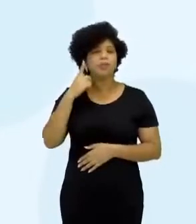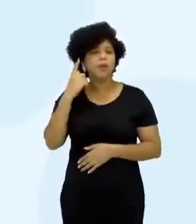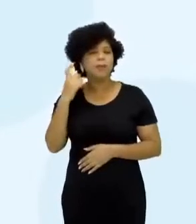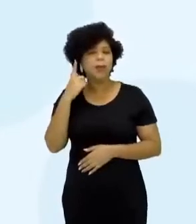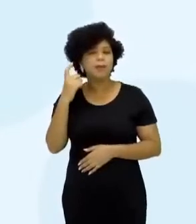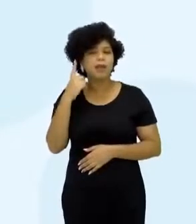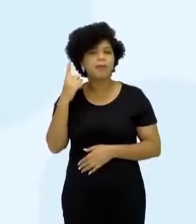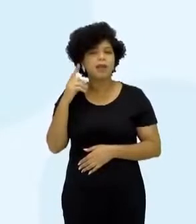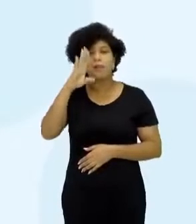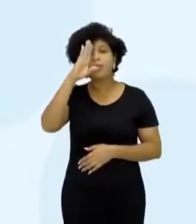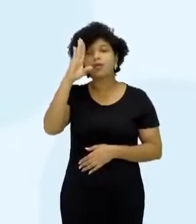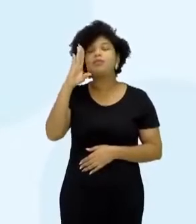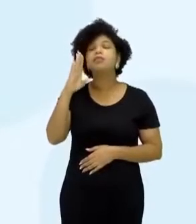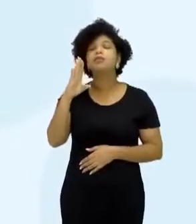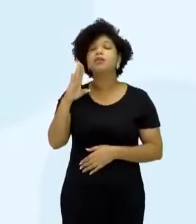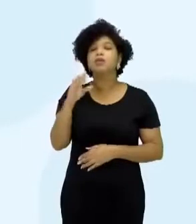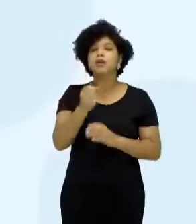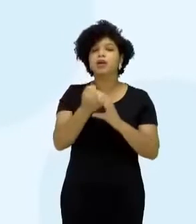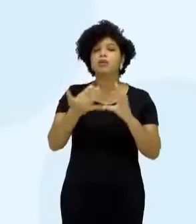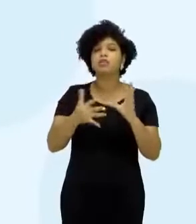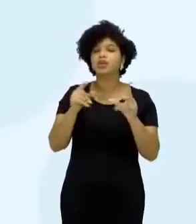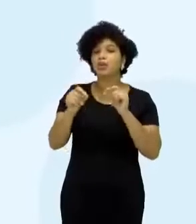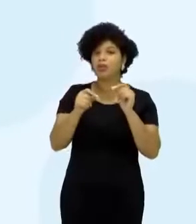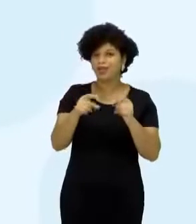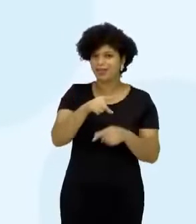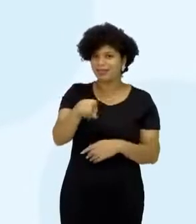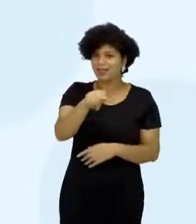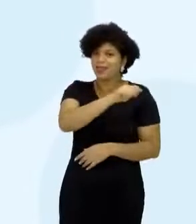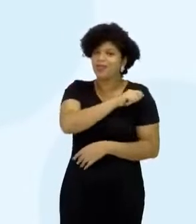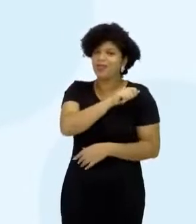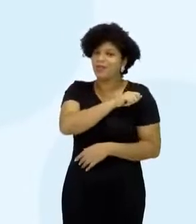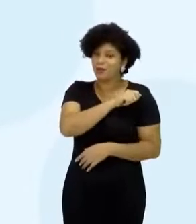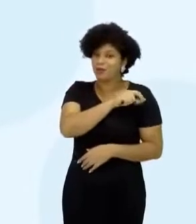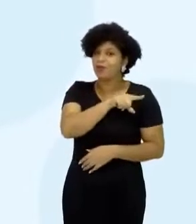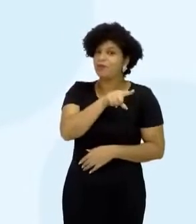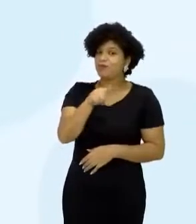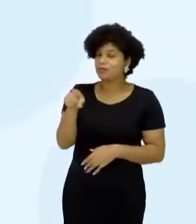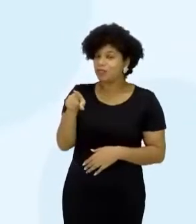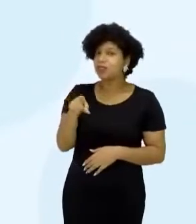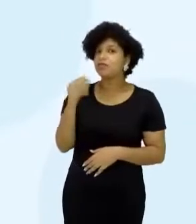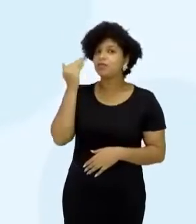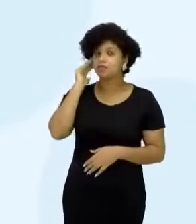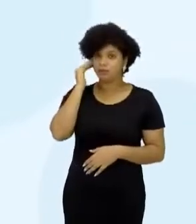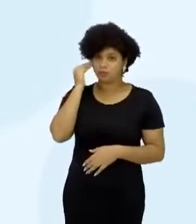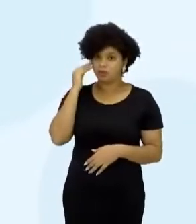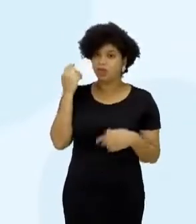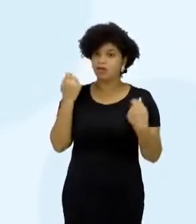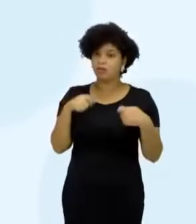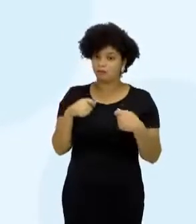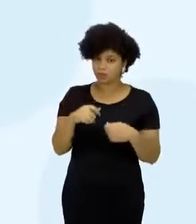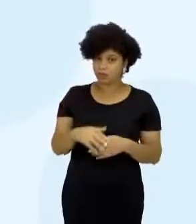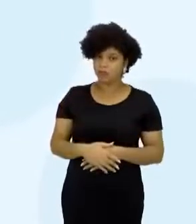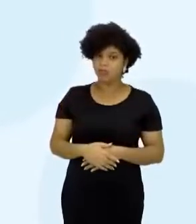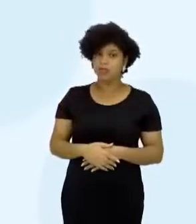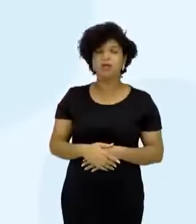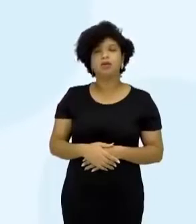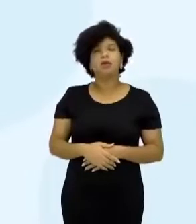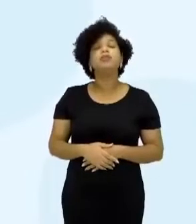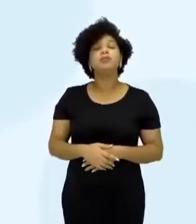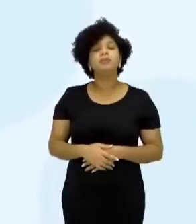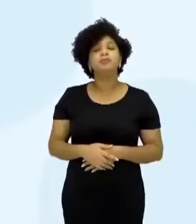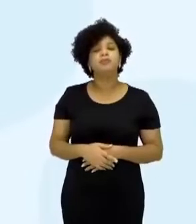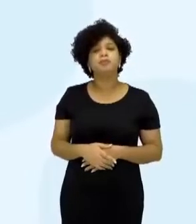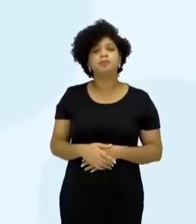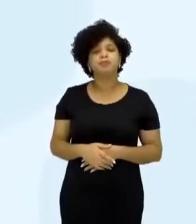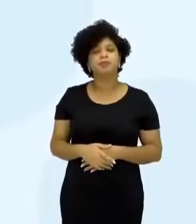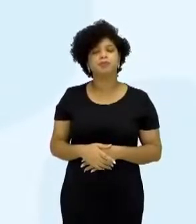suas características. Pessoal, ó, nossos estudantes, é muito importante, né? Fala com o nosso estudante aqui, pessoal. É